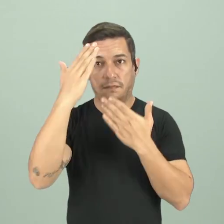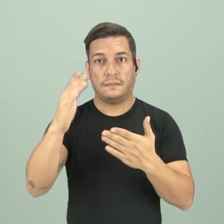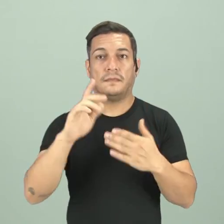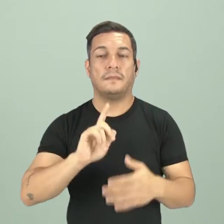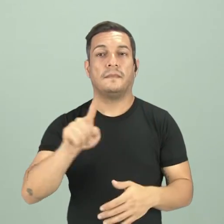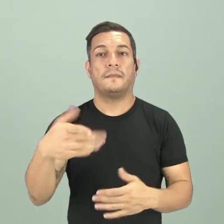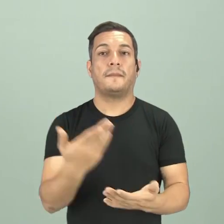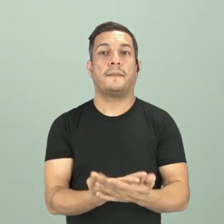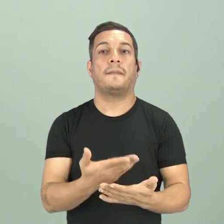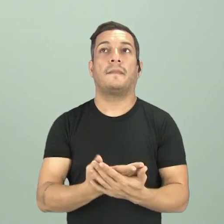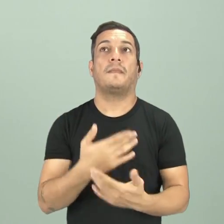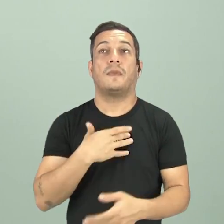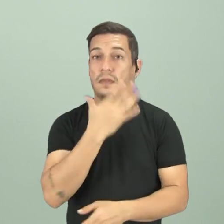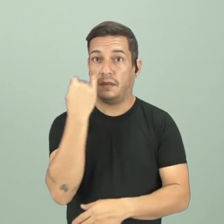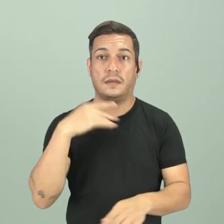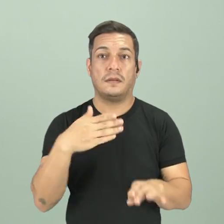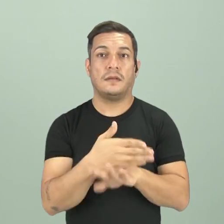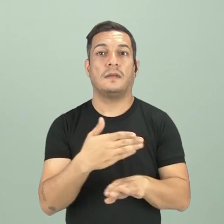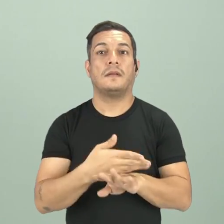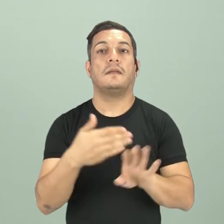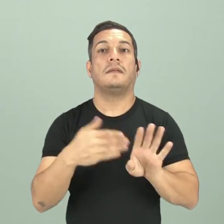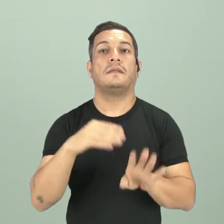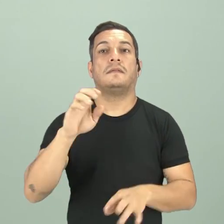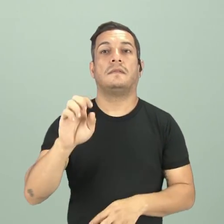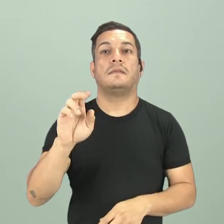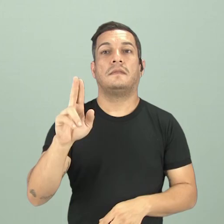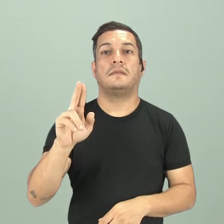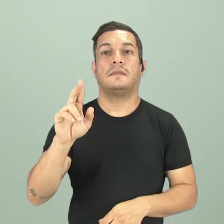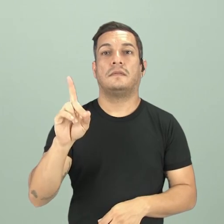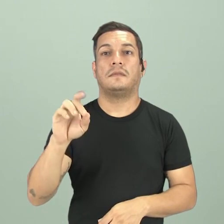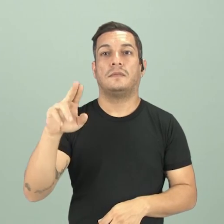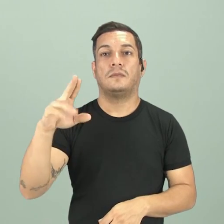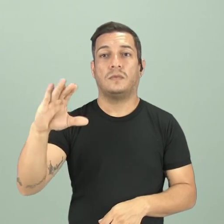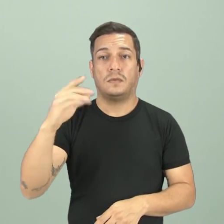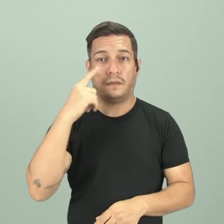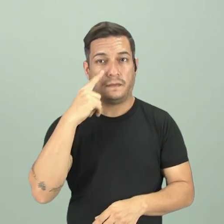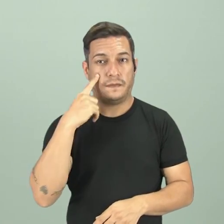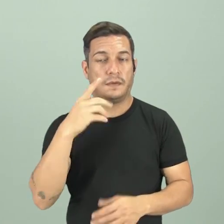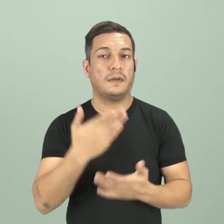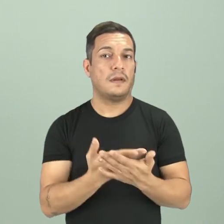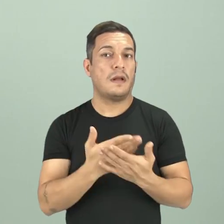nossa próxima aula. Não esqueça de acessar a nossa plataforma e rever essa aula,